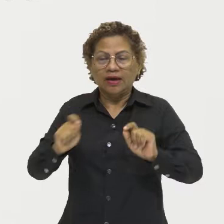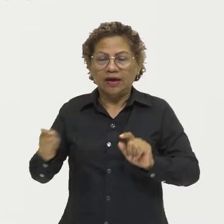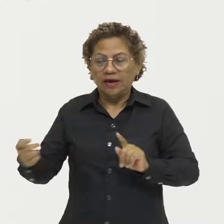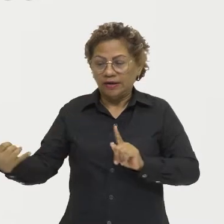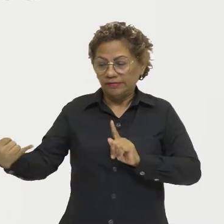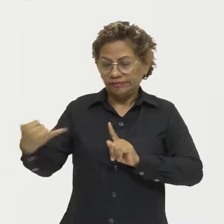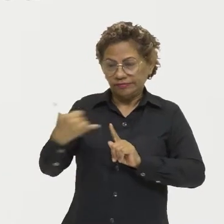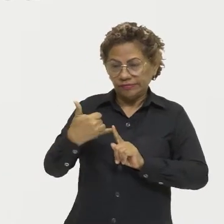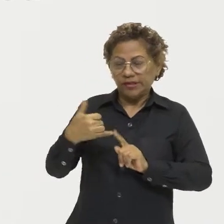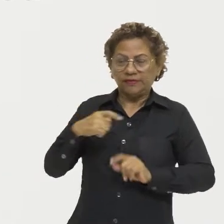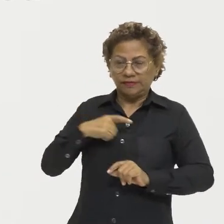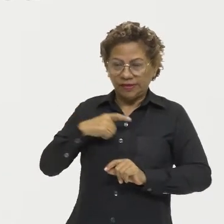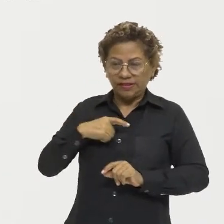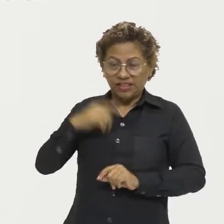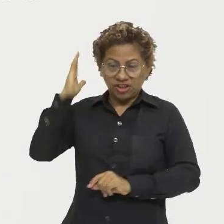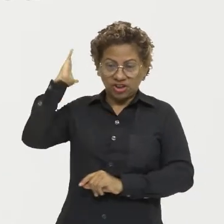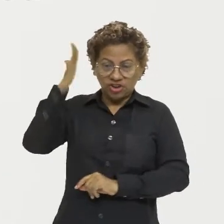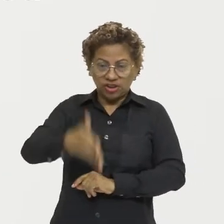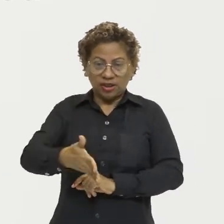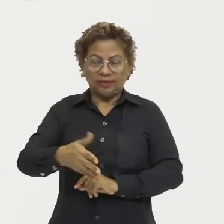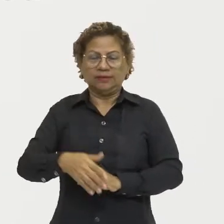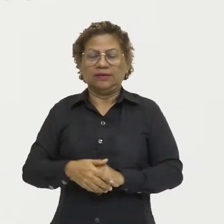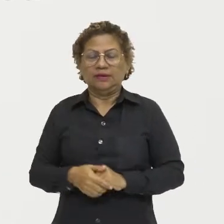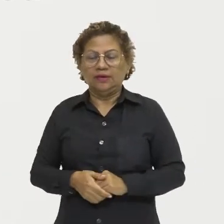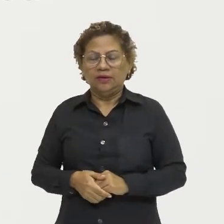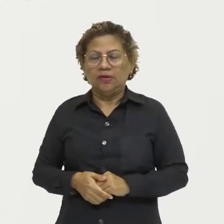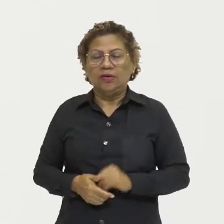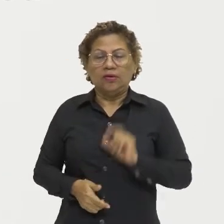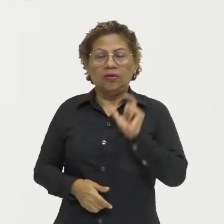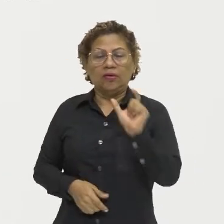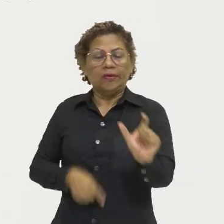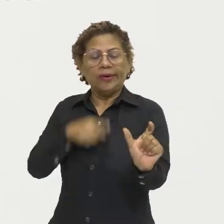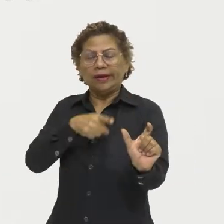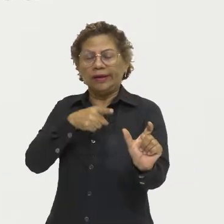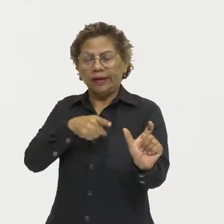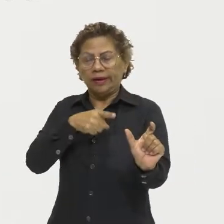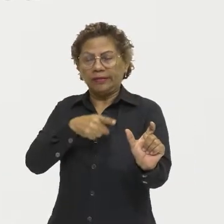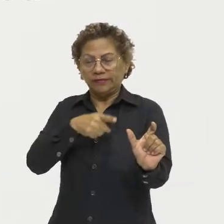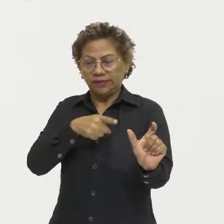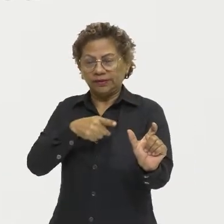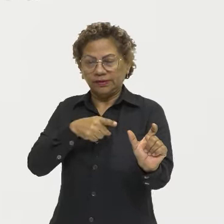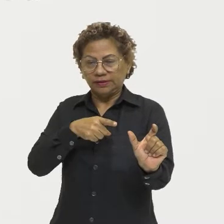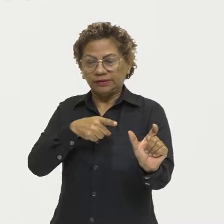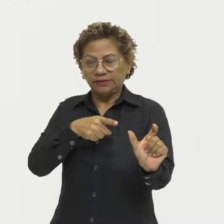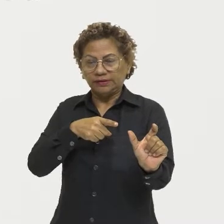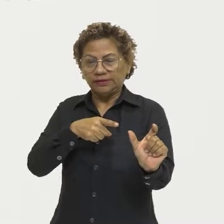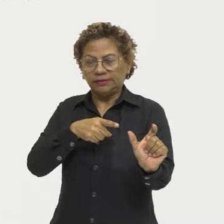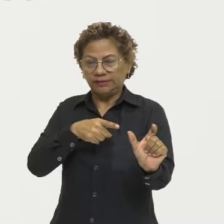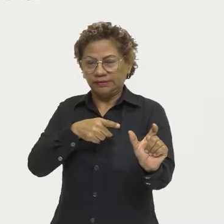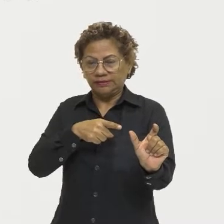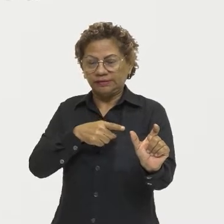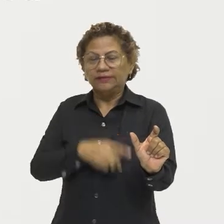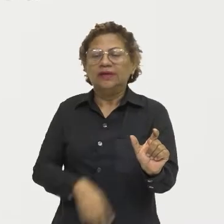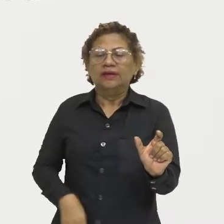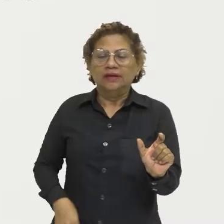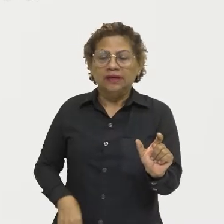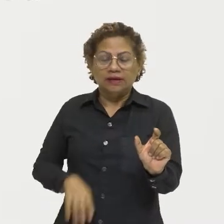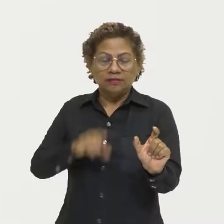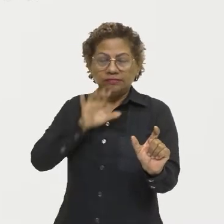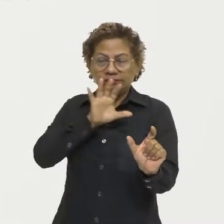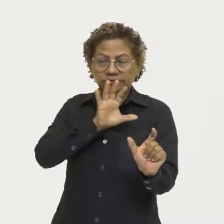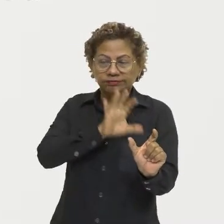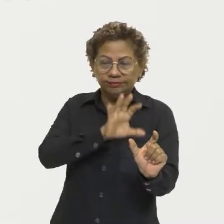direta e objetiva, com palavras empregadas em seu sentido denotativo. Então, aqui,